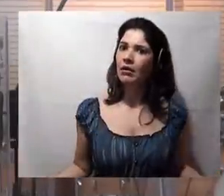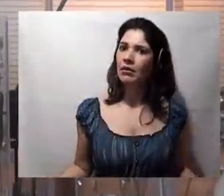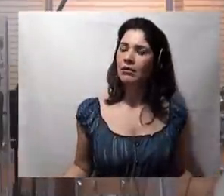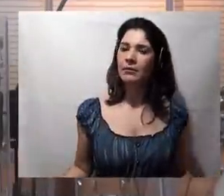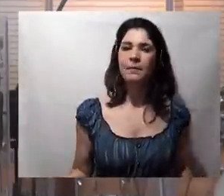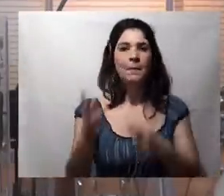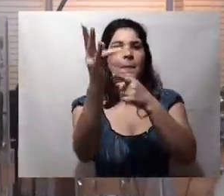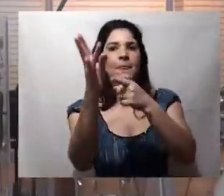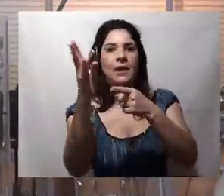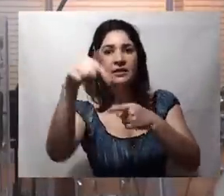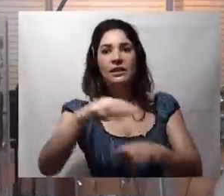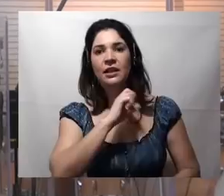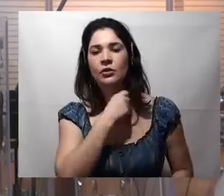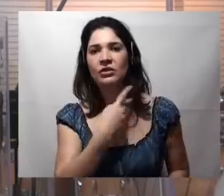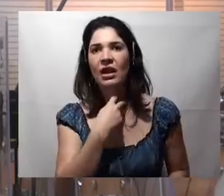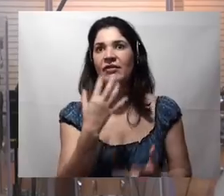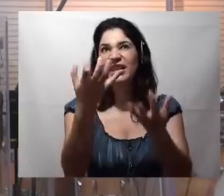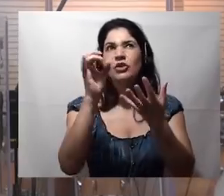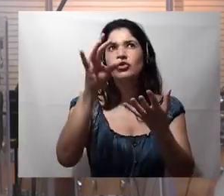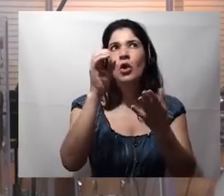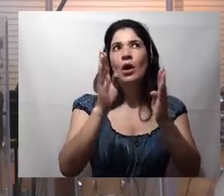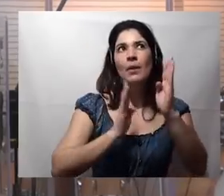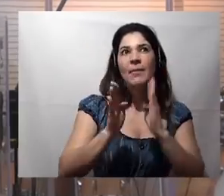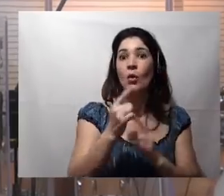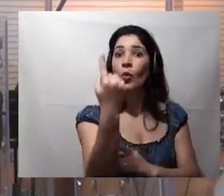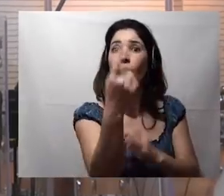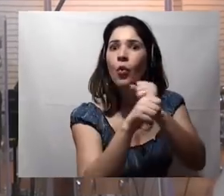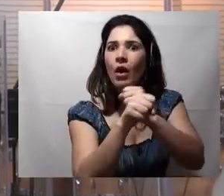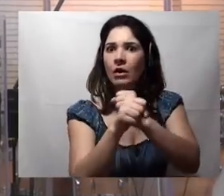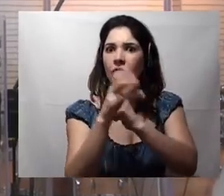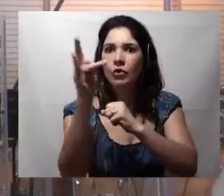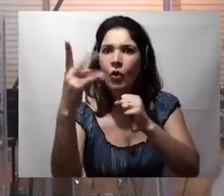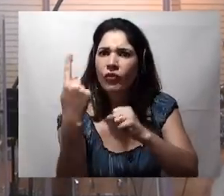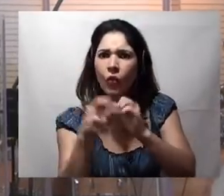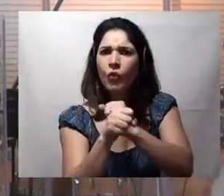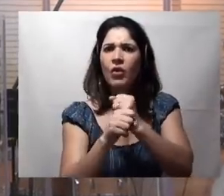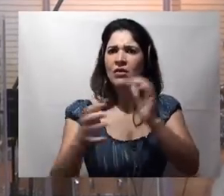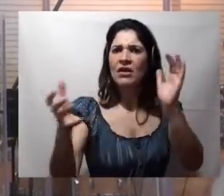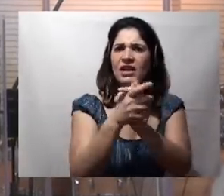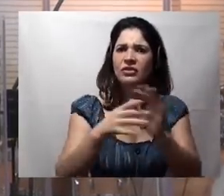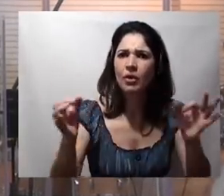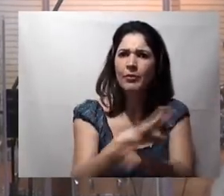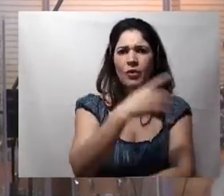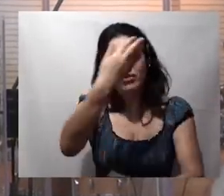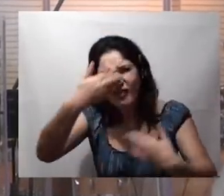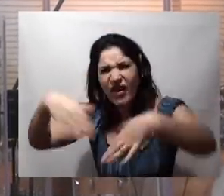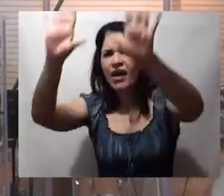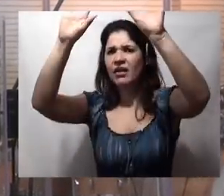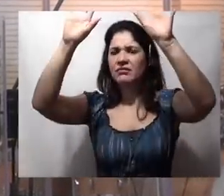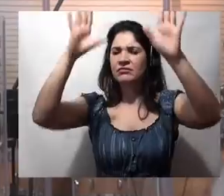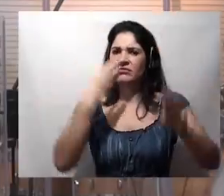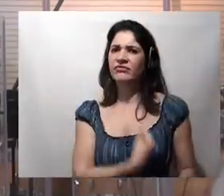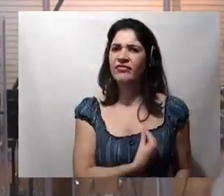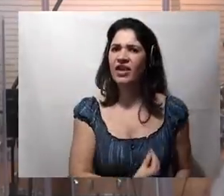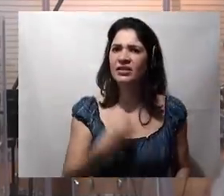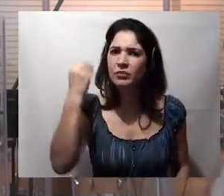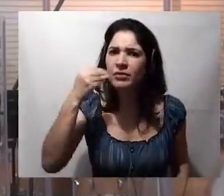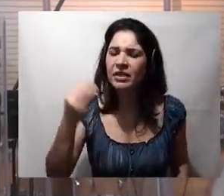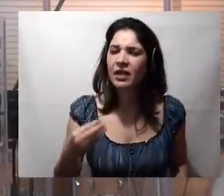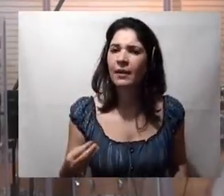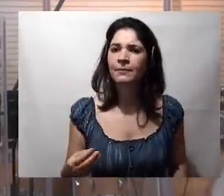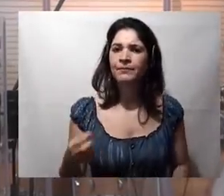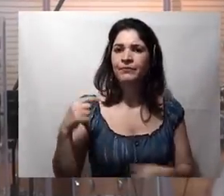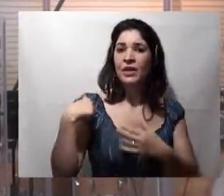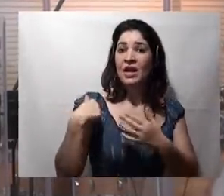e o noivado aqui no 8º a gente eu quero um ano no máximo há um ano casou e pronto vai viver isso o